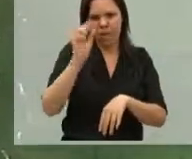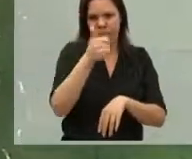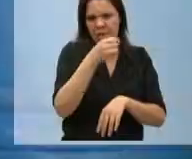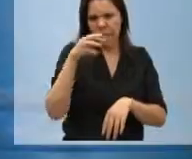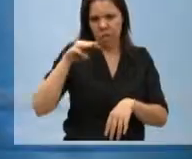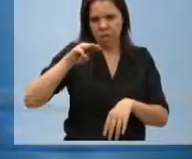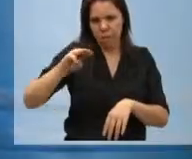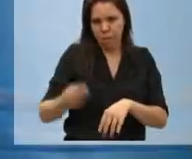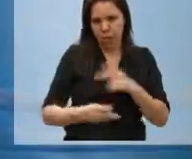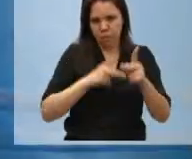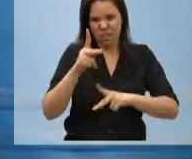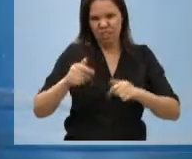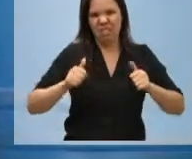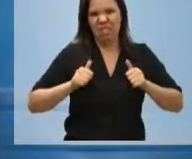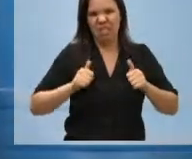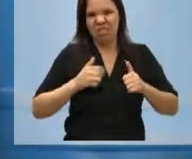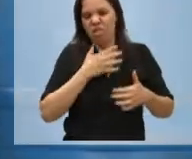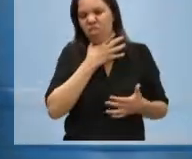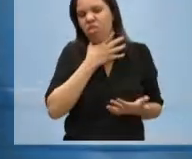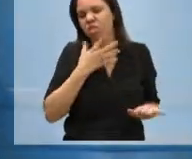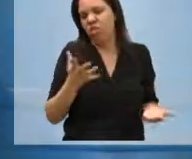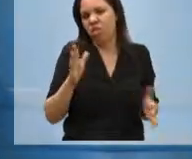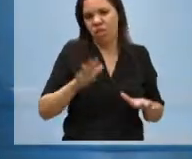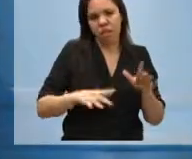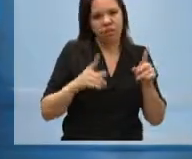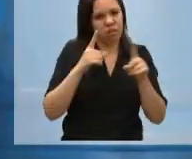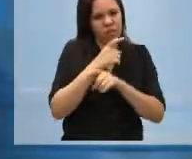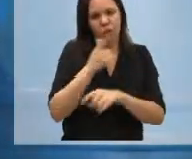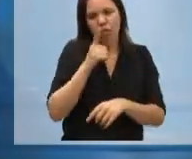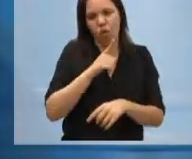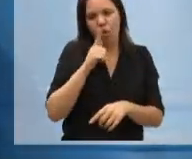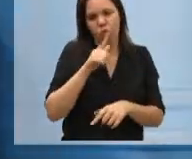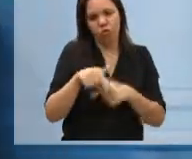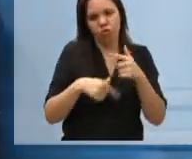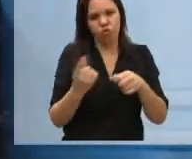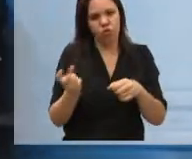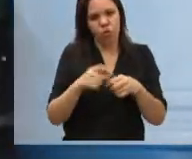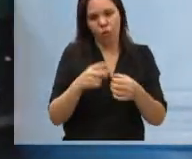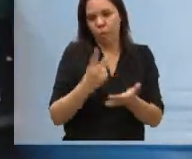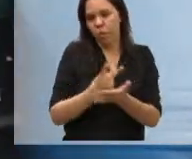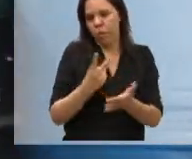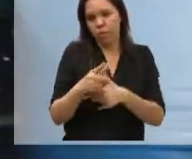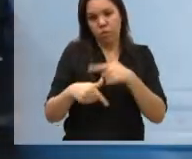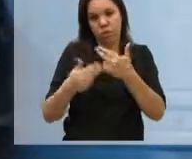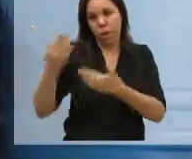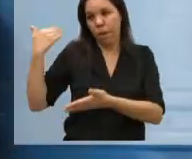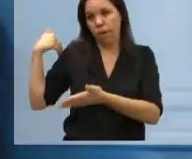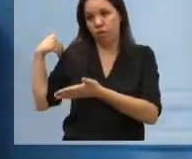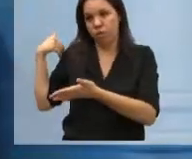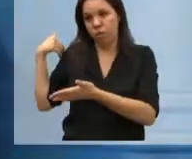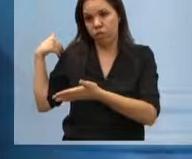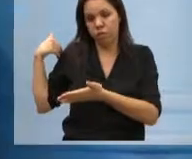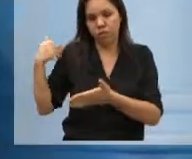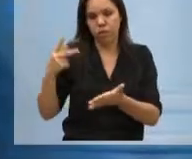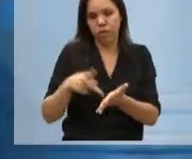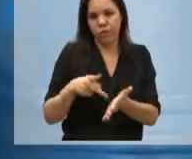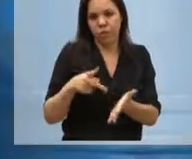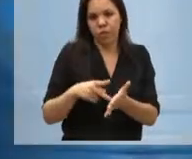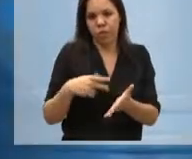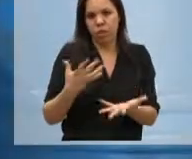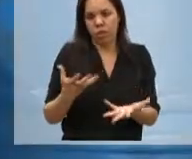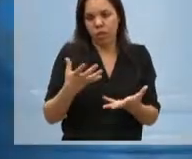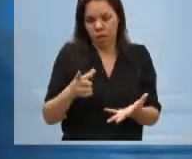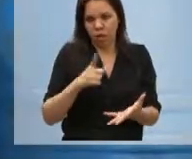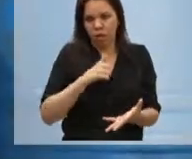de desempregados, repito, dificilmente muitas pessoas vão conseguir de novo fazer aquele trabalho que fariam. Então, na verdade, nós temos que